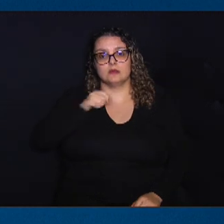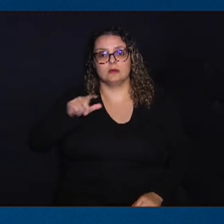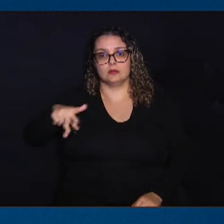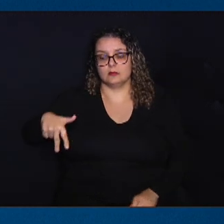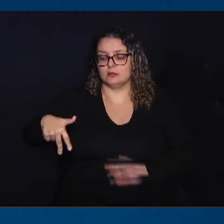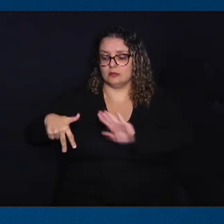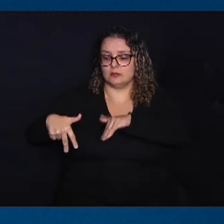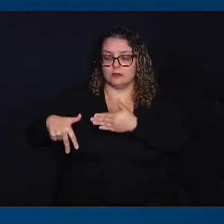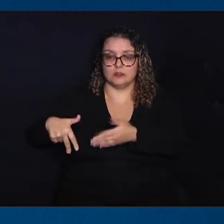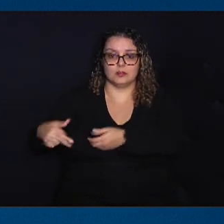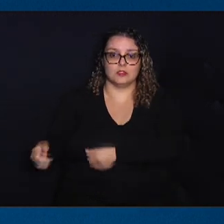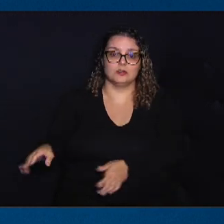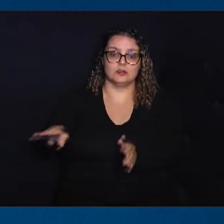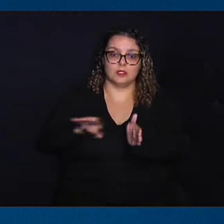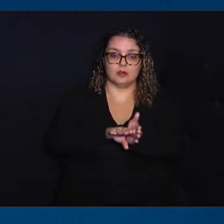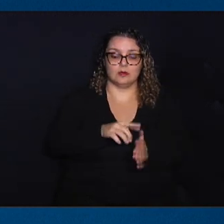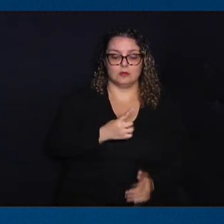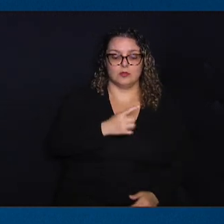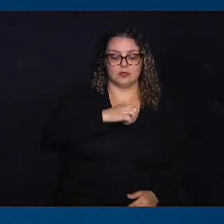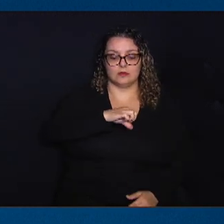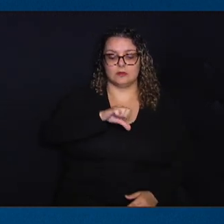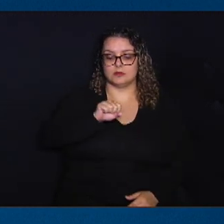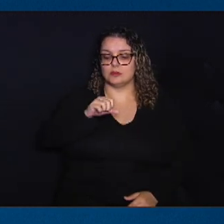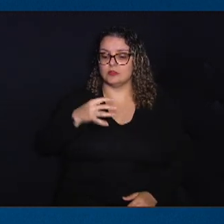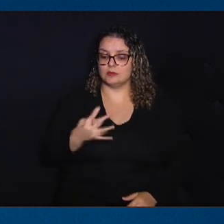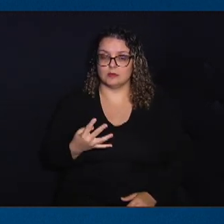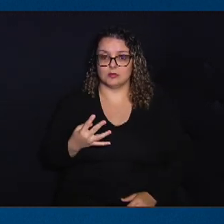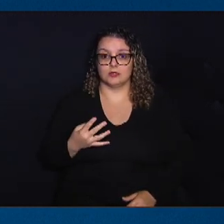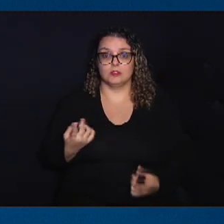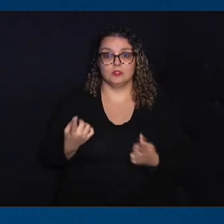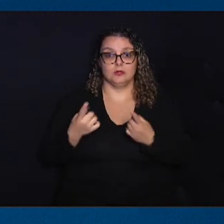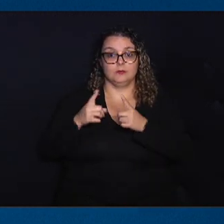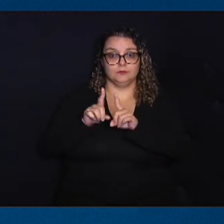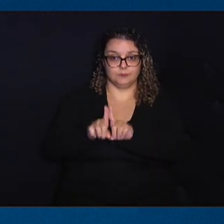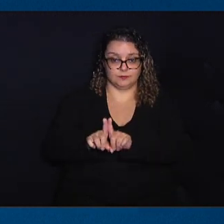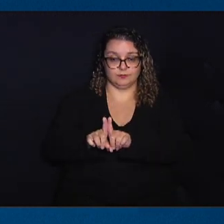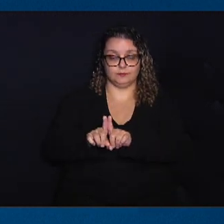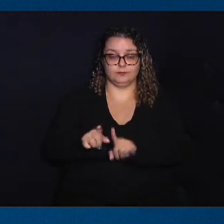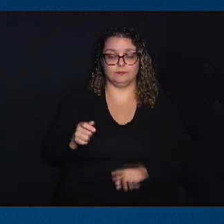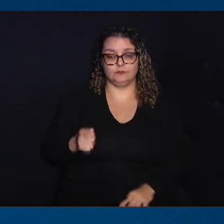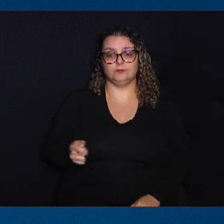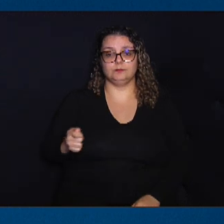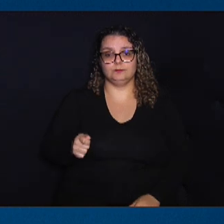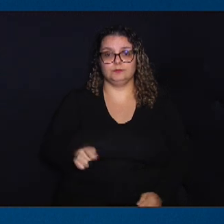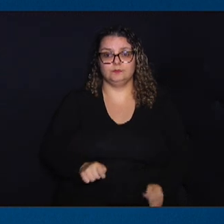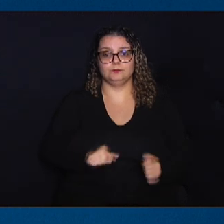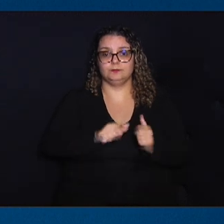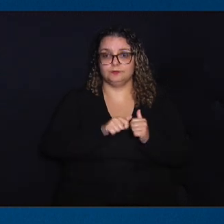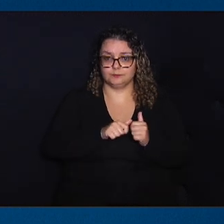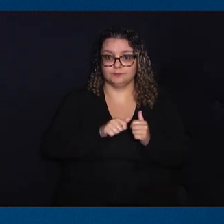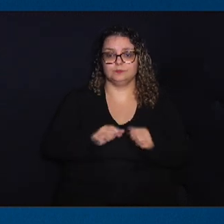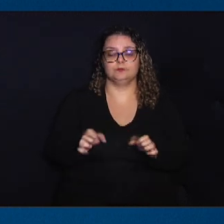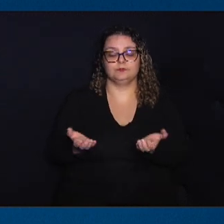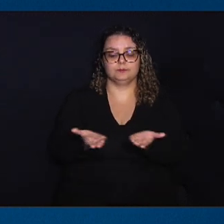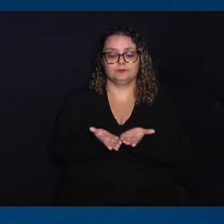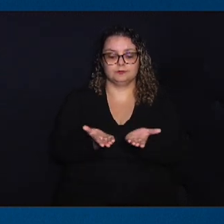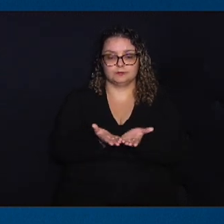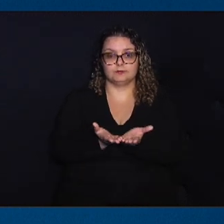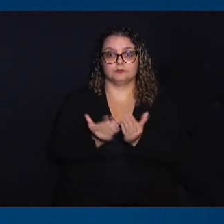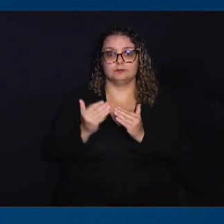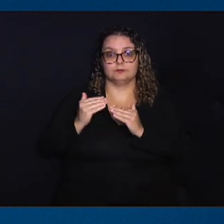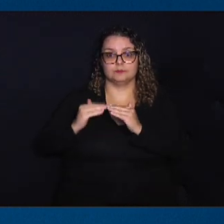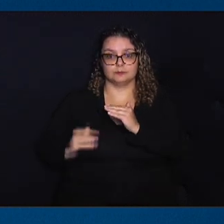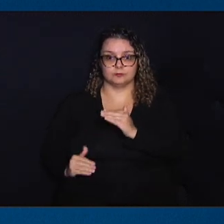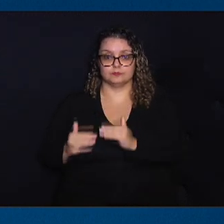em 1984, a partir de uma parceria com a Associação Beneficente Evangélica para Menores.